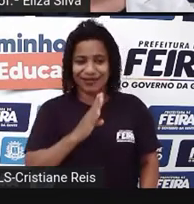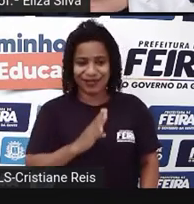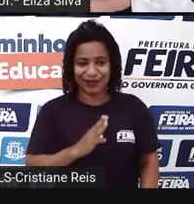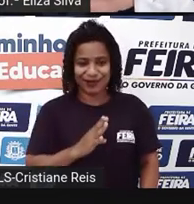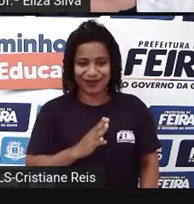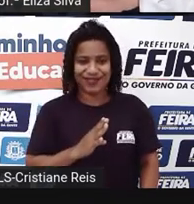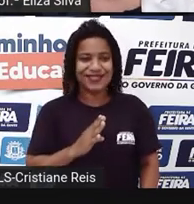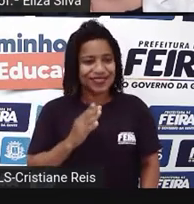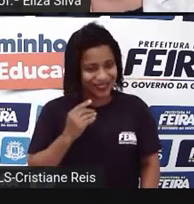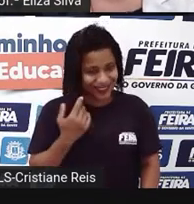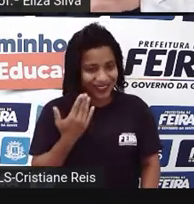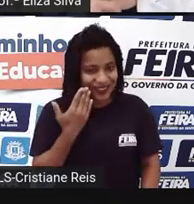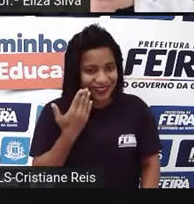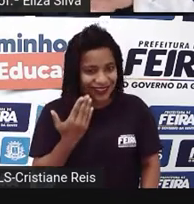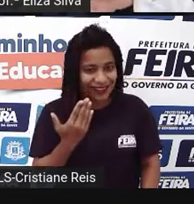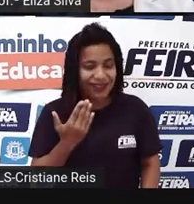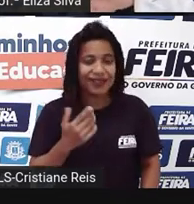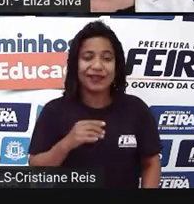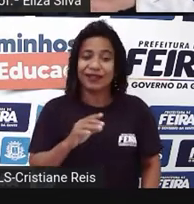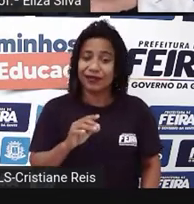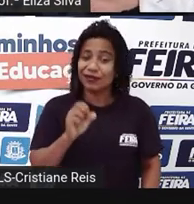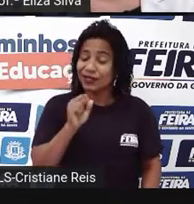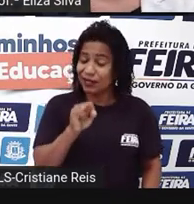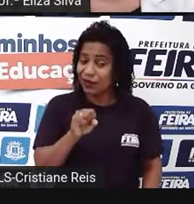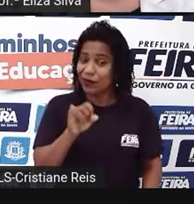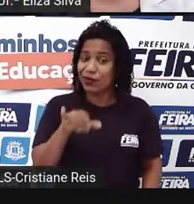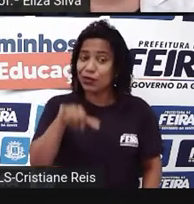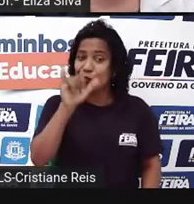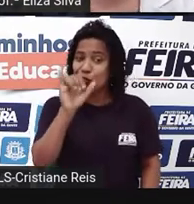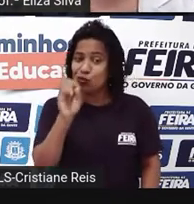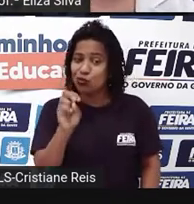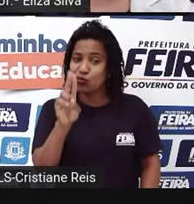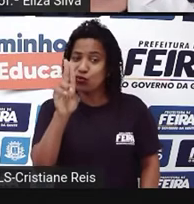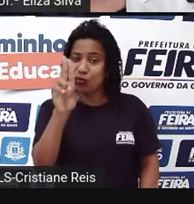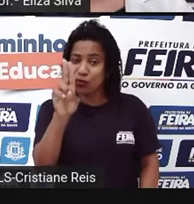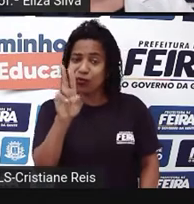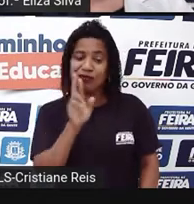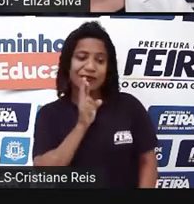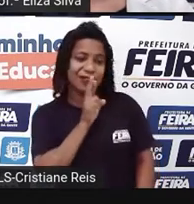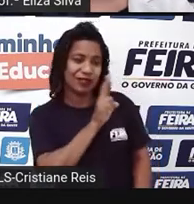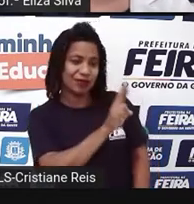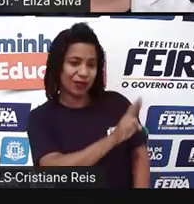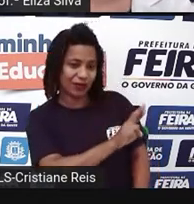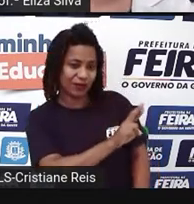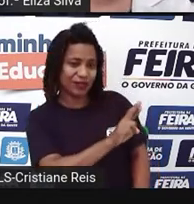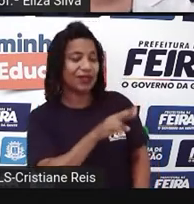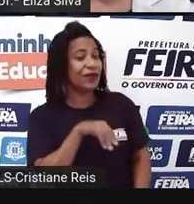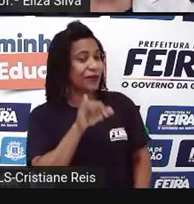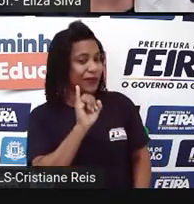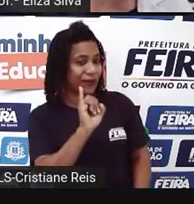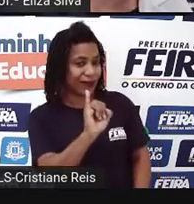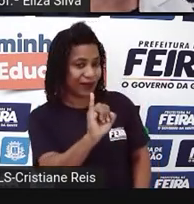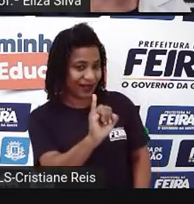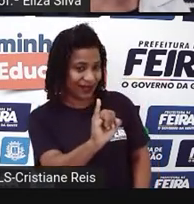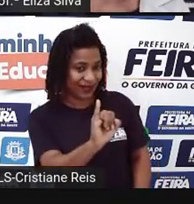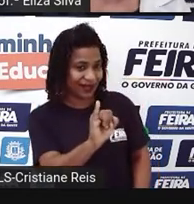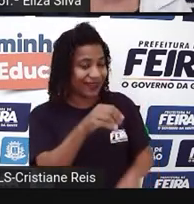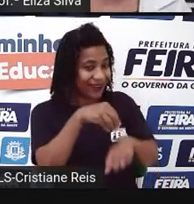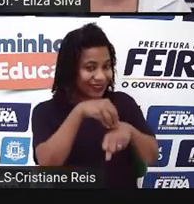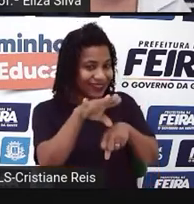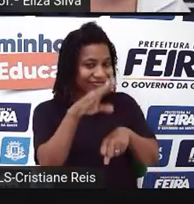you, você responde com I, porque a pergunta foi direcionada a você. Ok, students? Valeu a